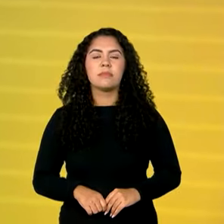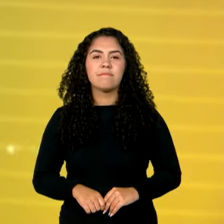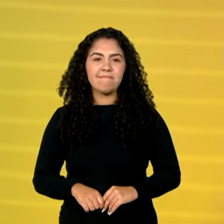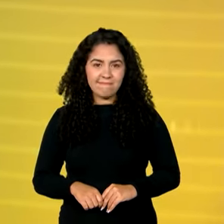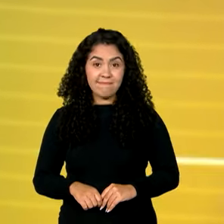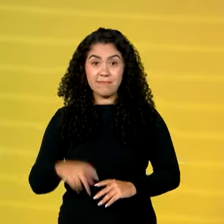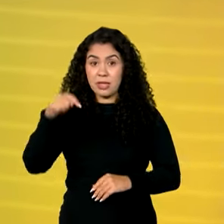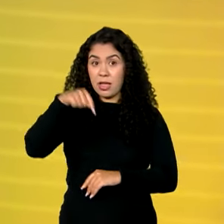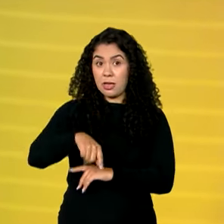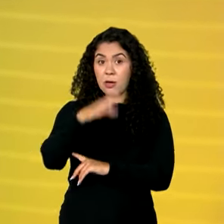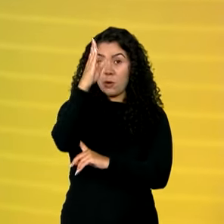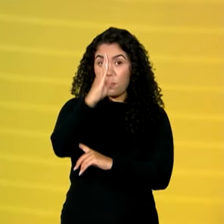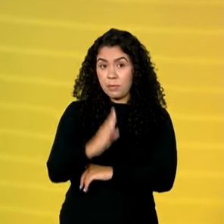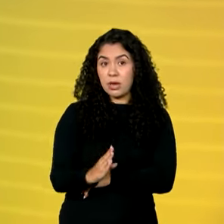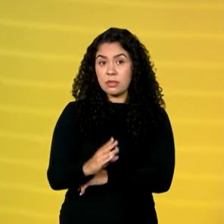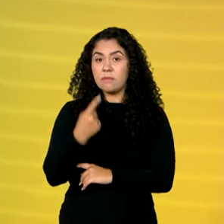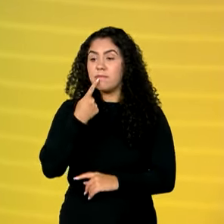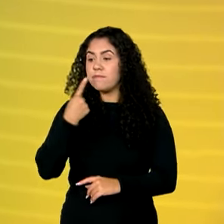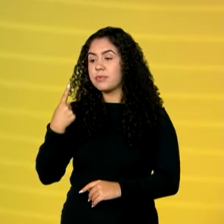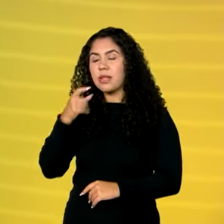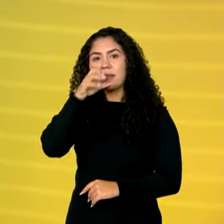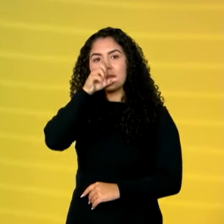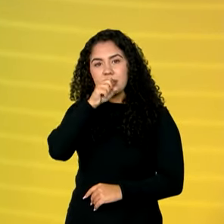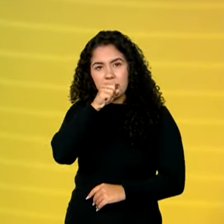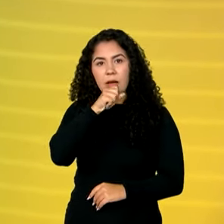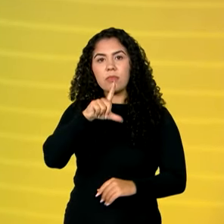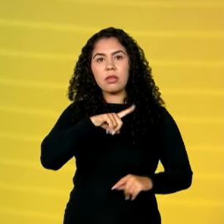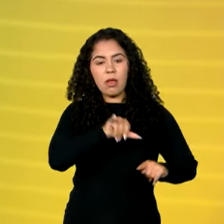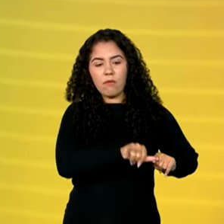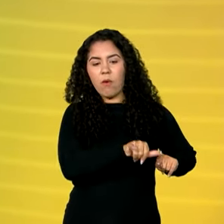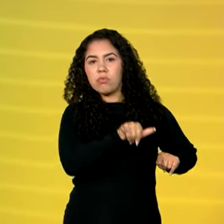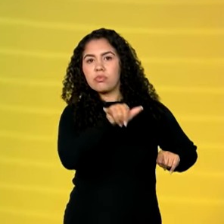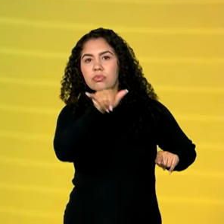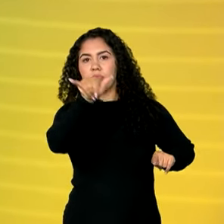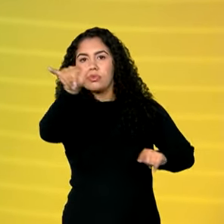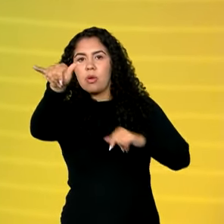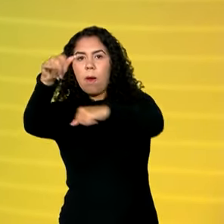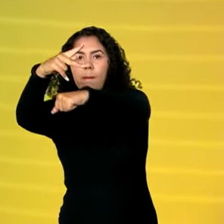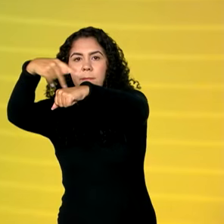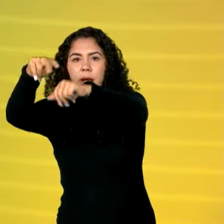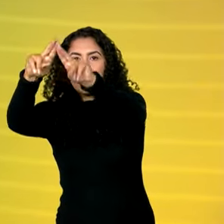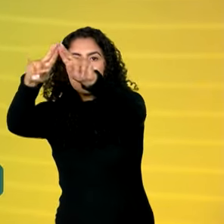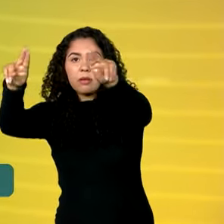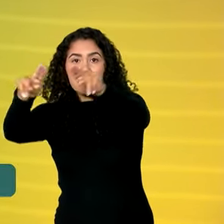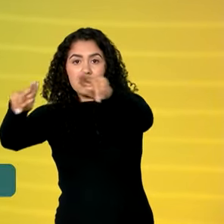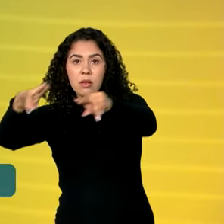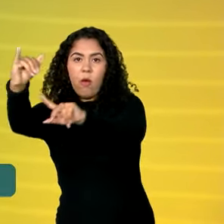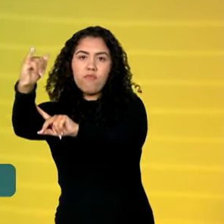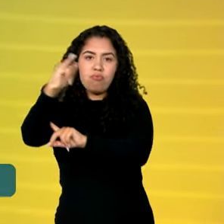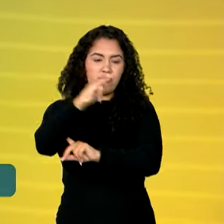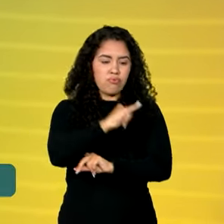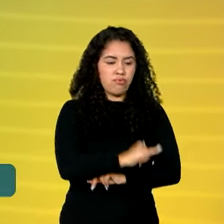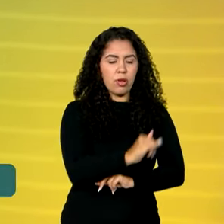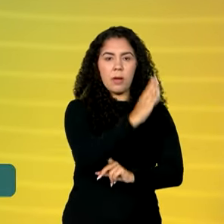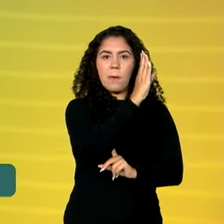E aqui no Brasil, chegou no sábado mais um voo de repatriação do Líbano. É o 6º avião que